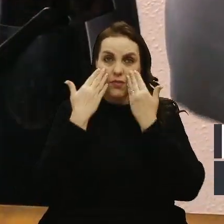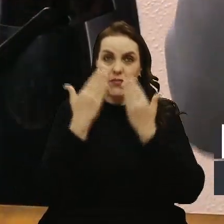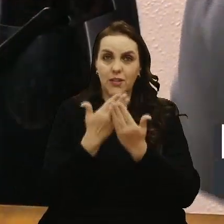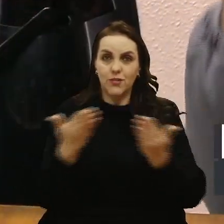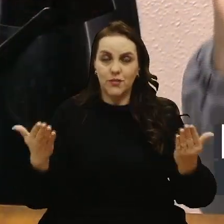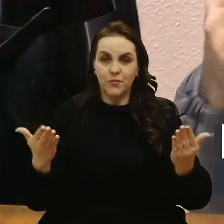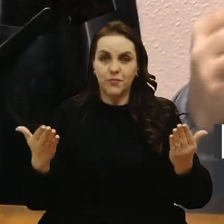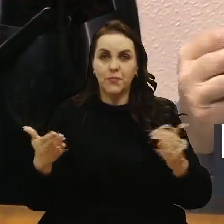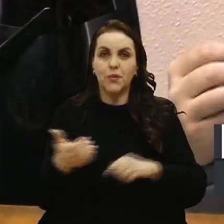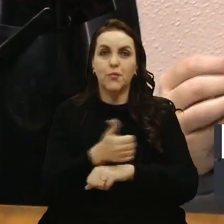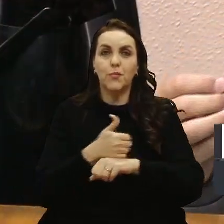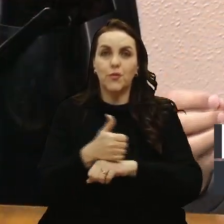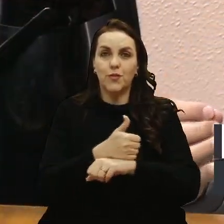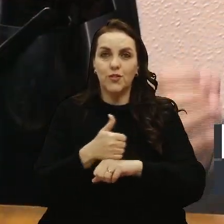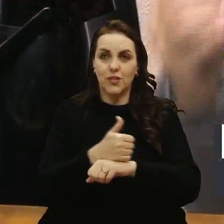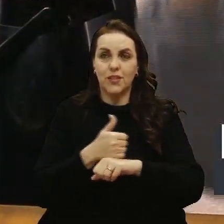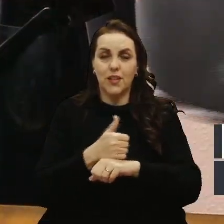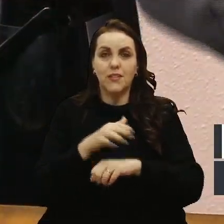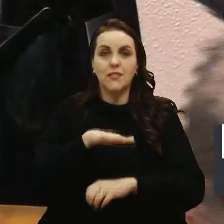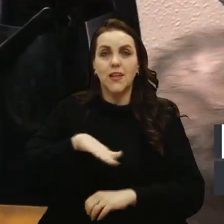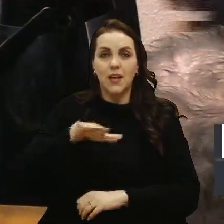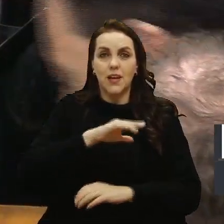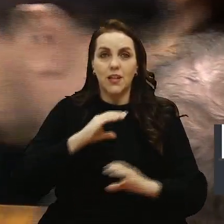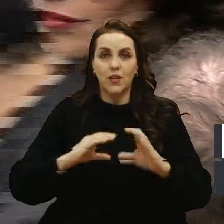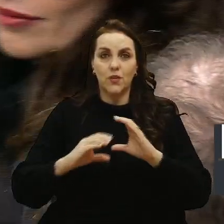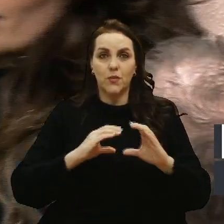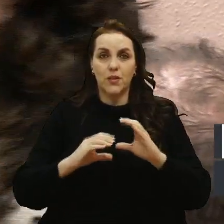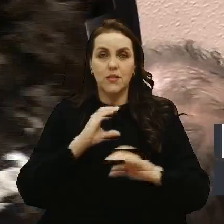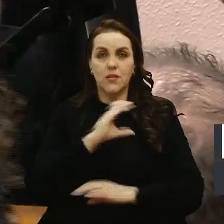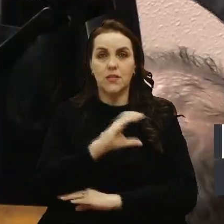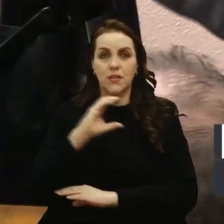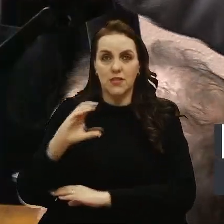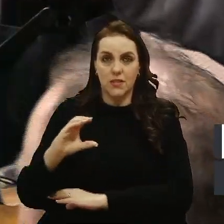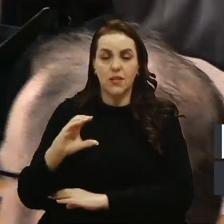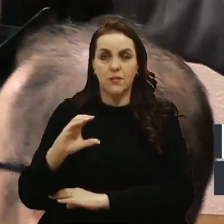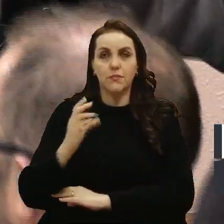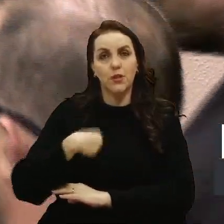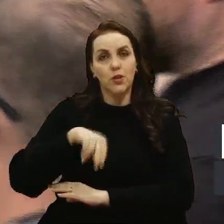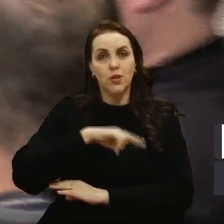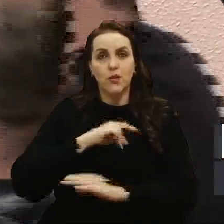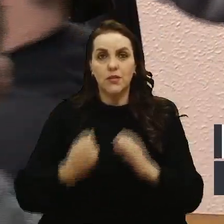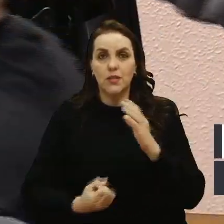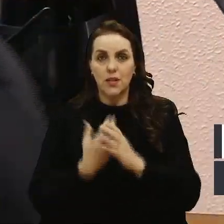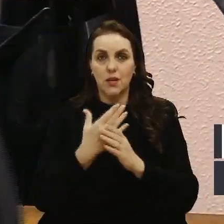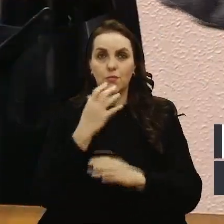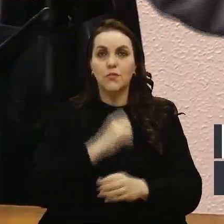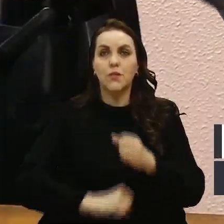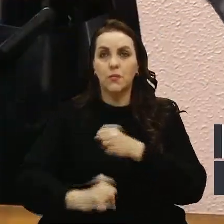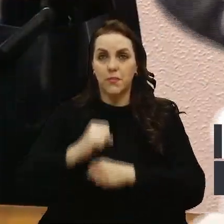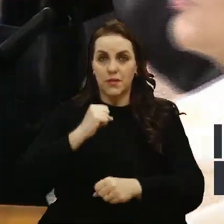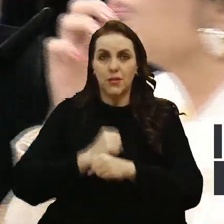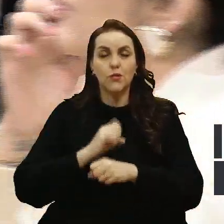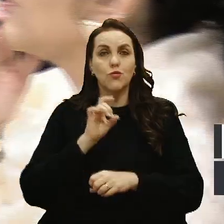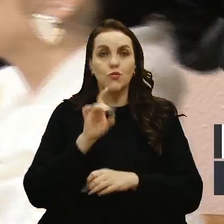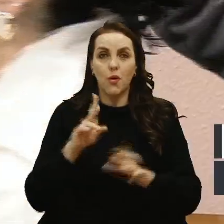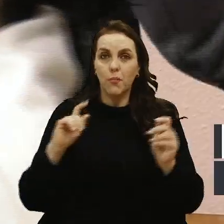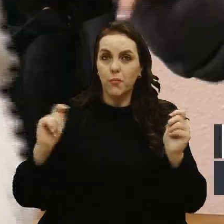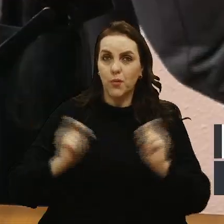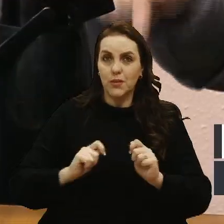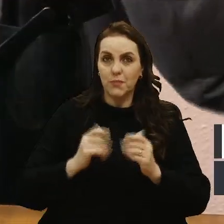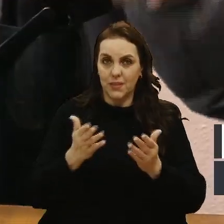Colegas profissionais da comunicação, CCs, que nós criamos no ano passado, e só é